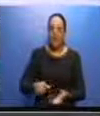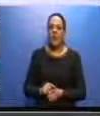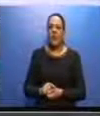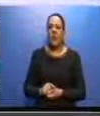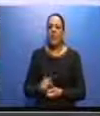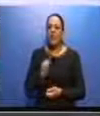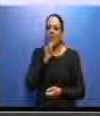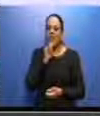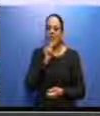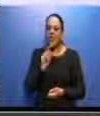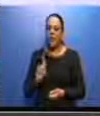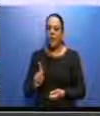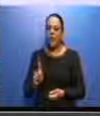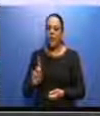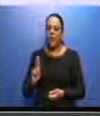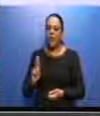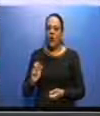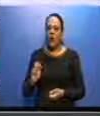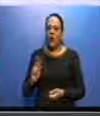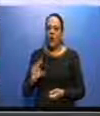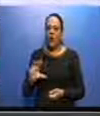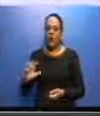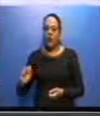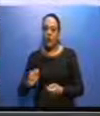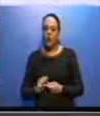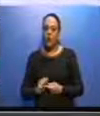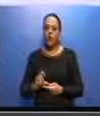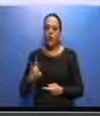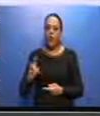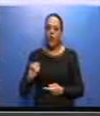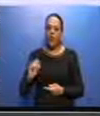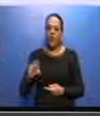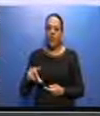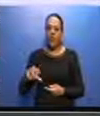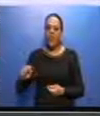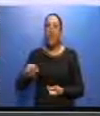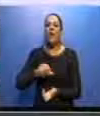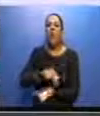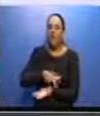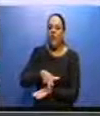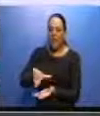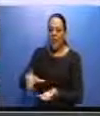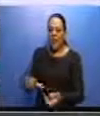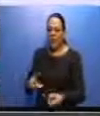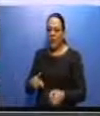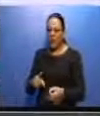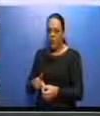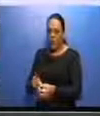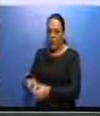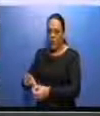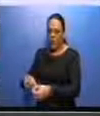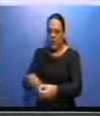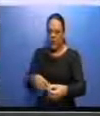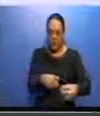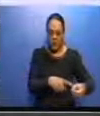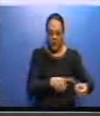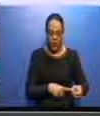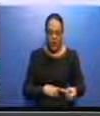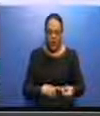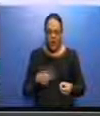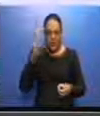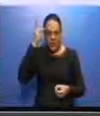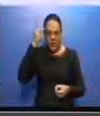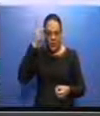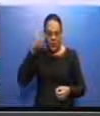do sul diadema são bernardo do campo e todas as os outros municípios que estão aqui circunscritos né